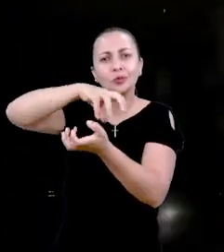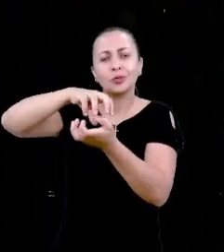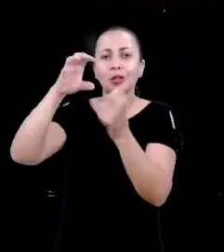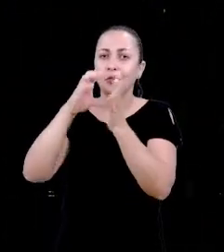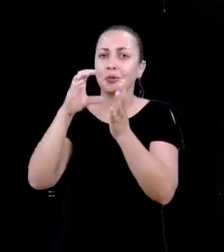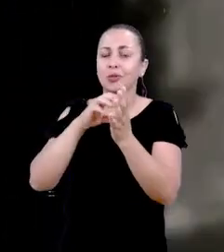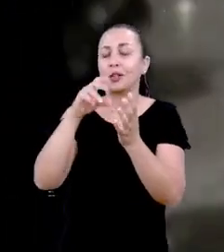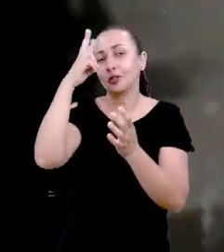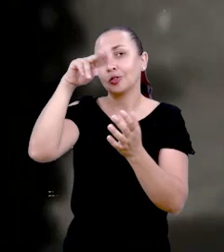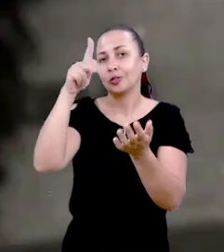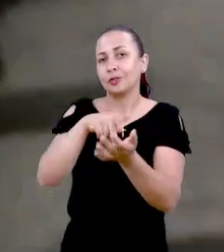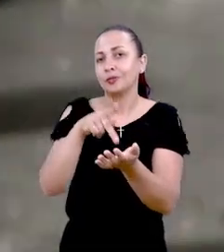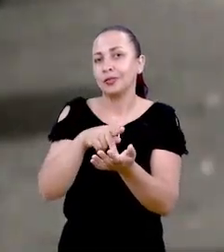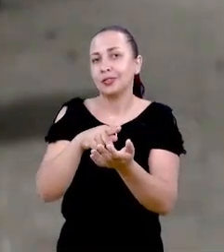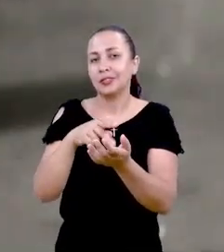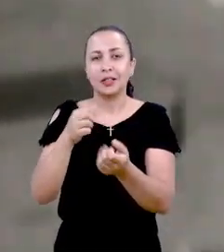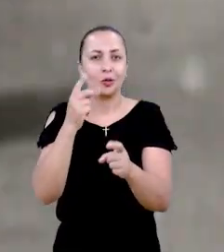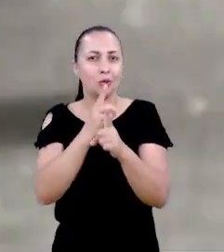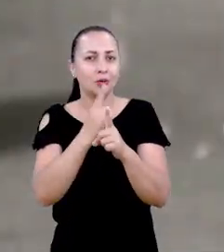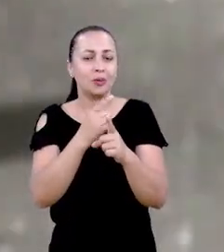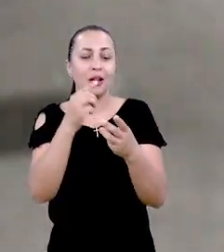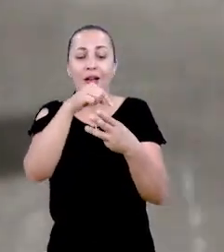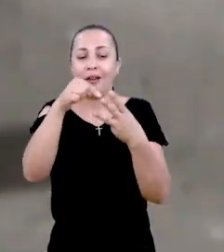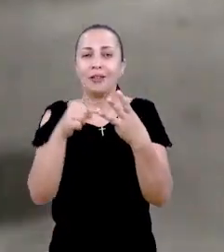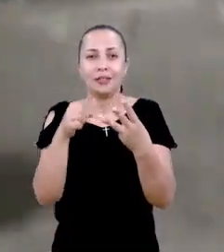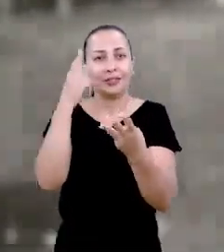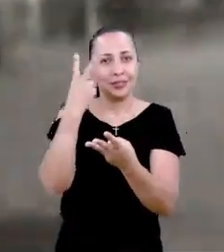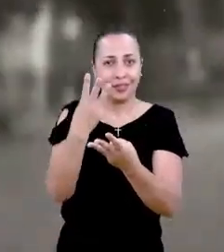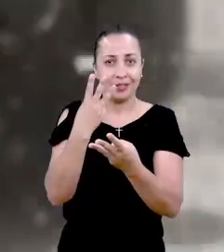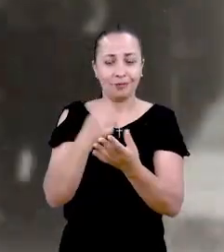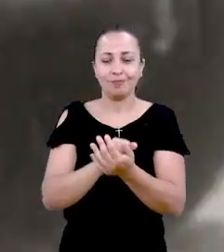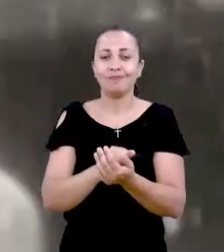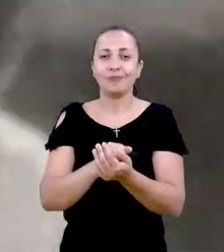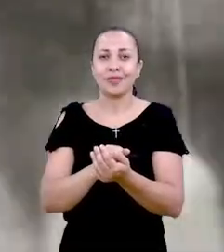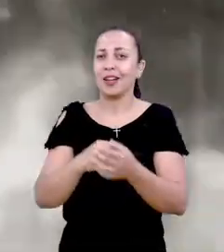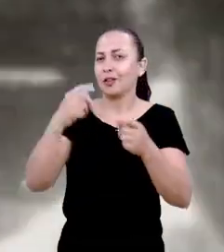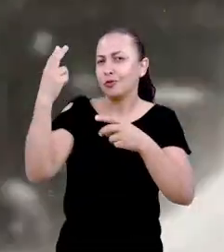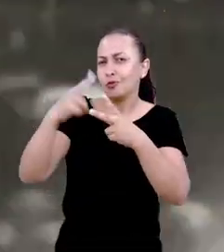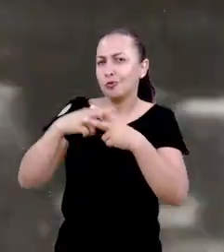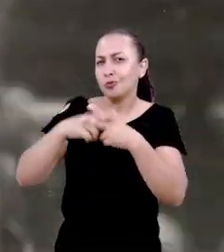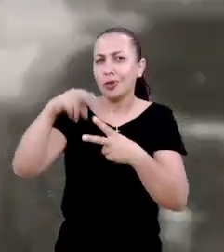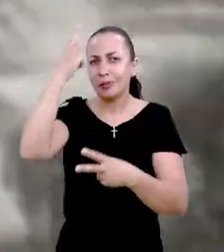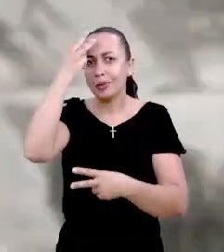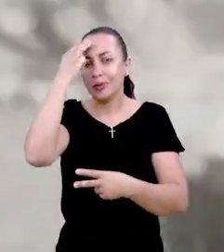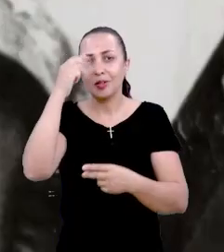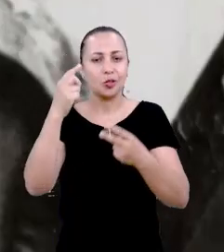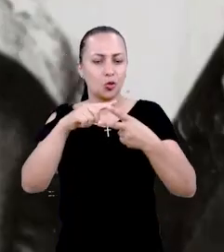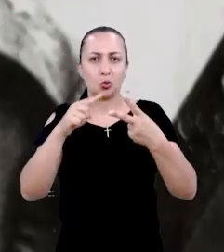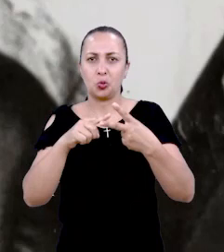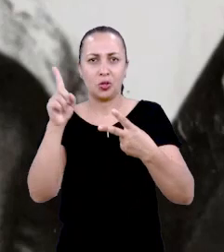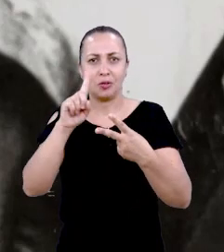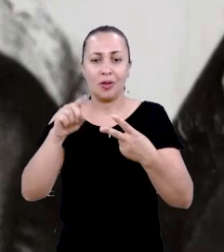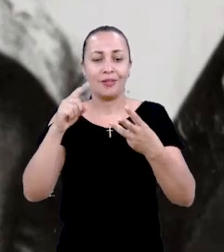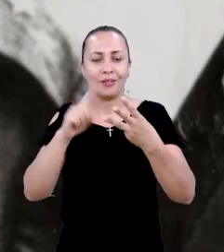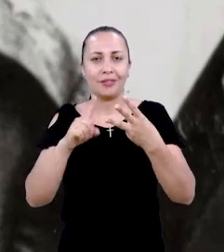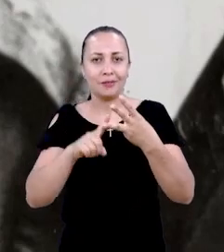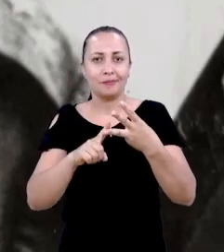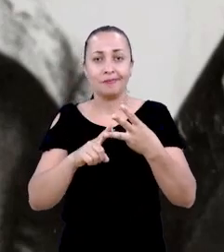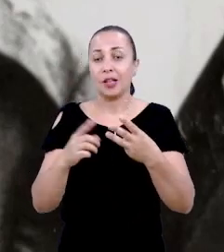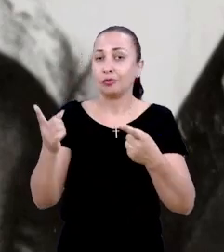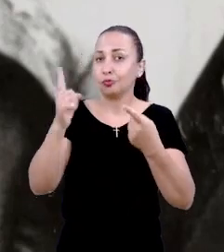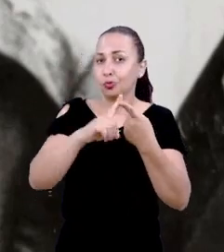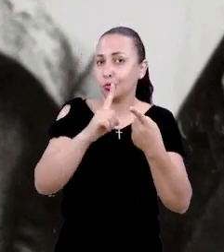que apoiaram a ditadura. Então, esse é um grupo que nós identificamos e que alguns pesquisadores vão dizer que eles têm, inclusive, uma chamada